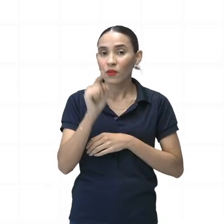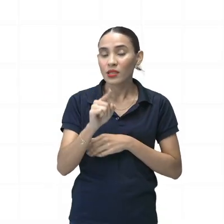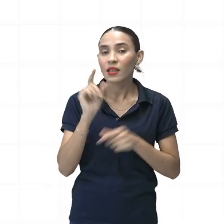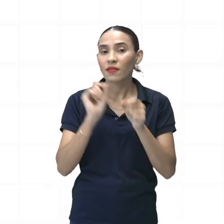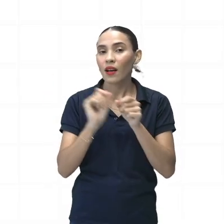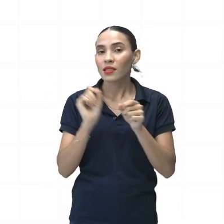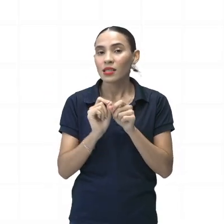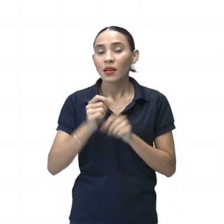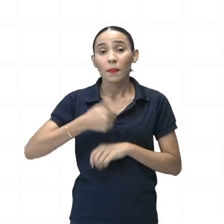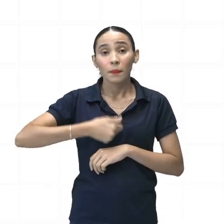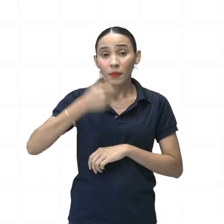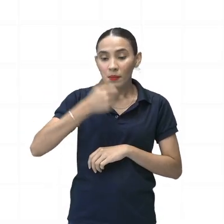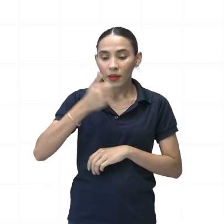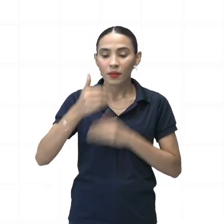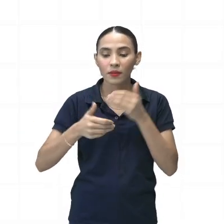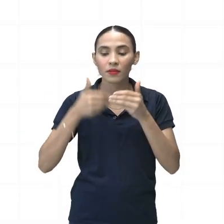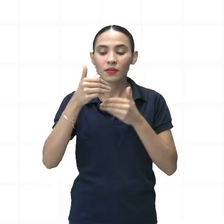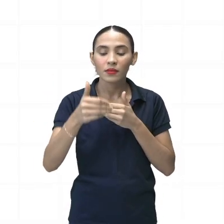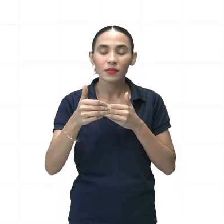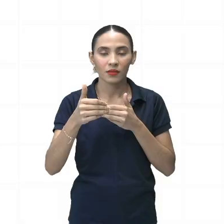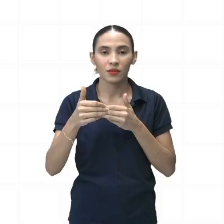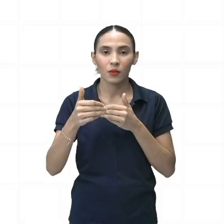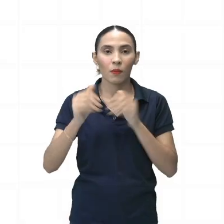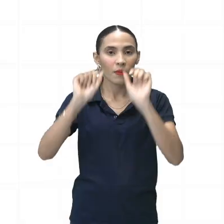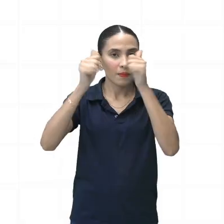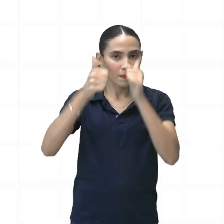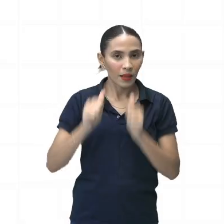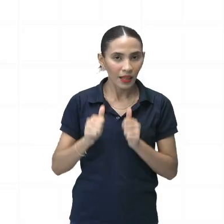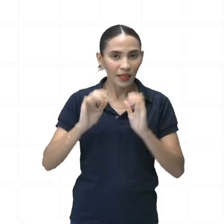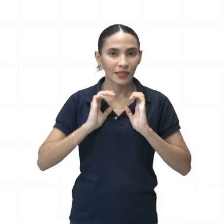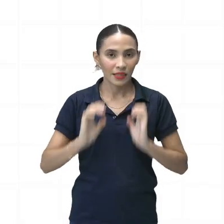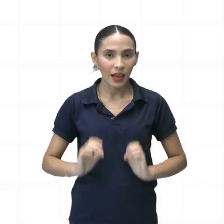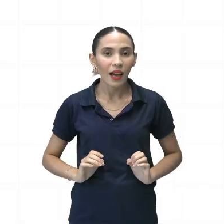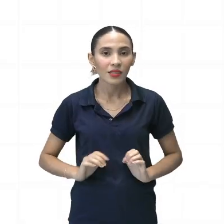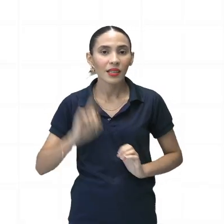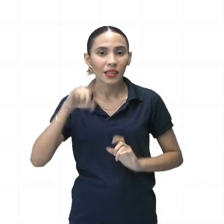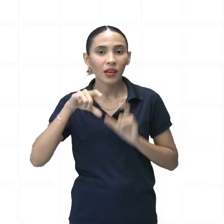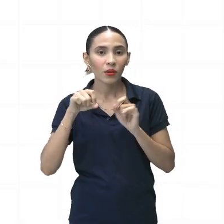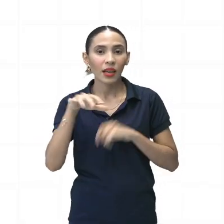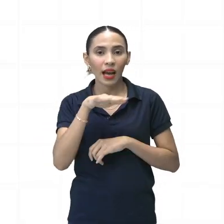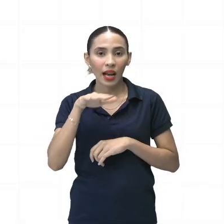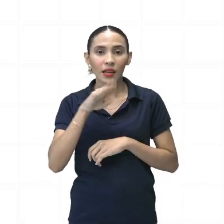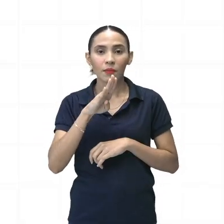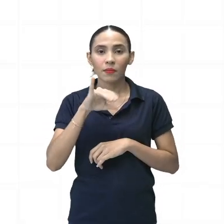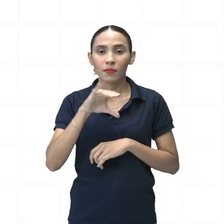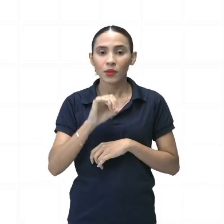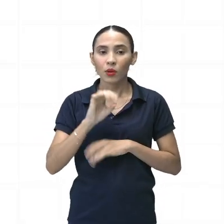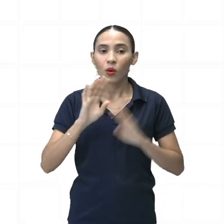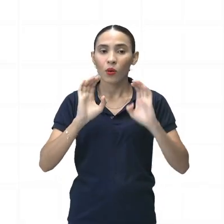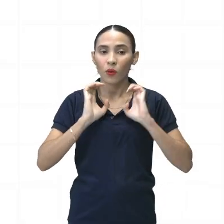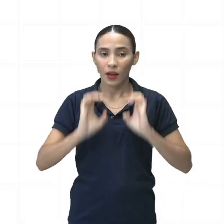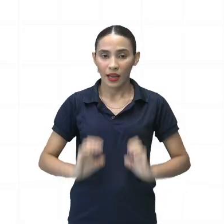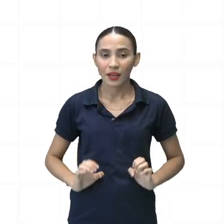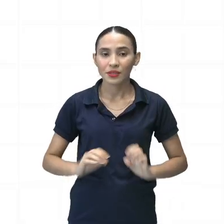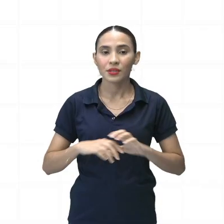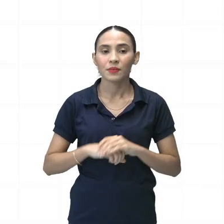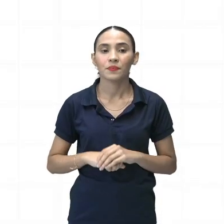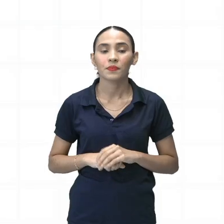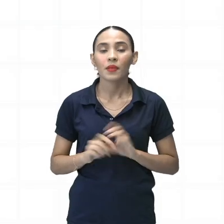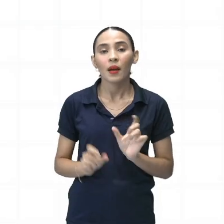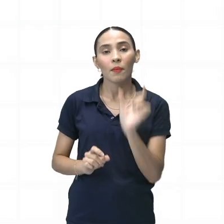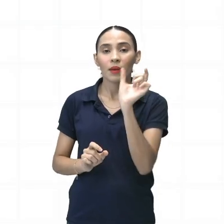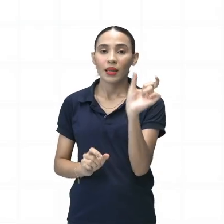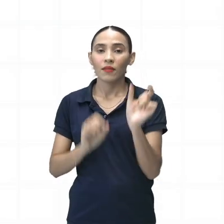do grego bios e significa vida, no sentido animal e fisiológico do termo, e ethos,